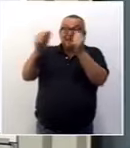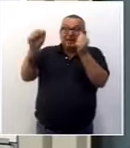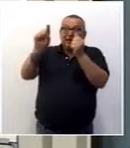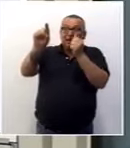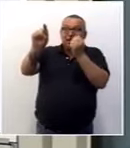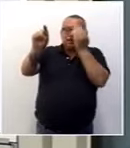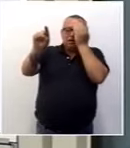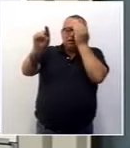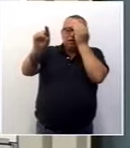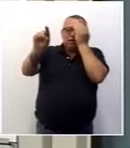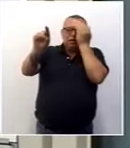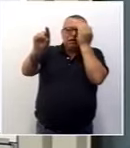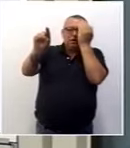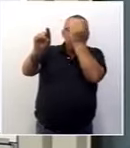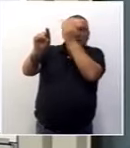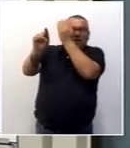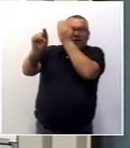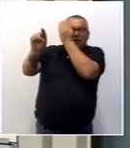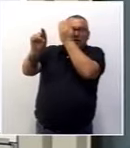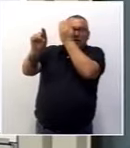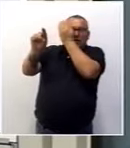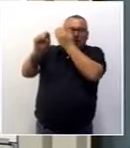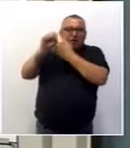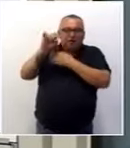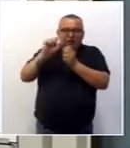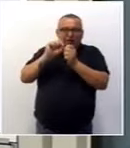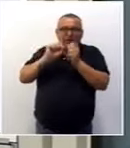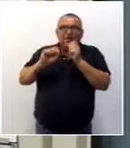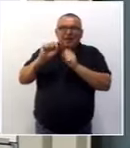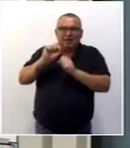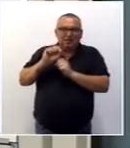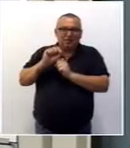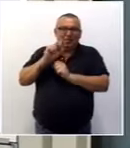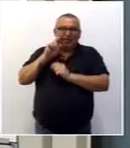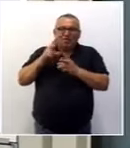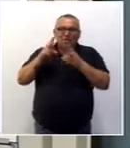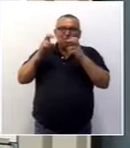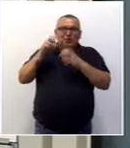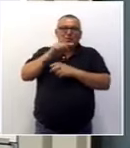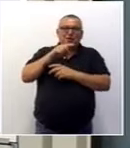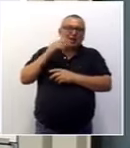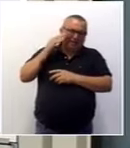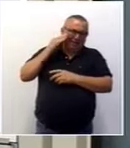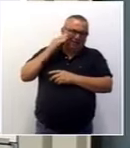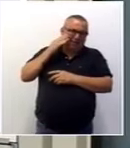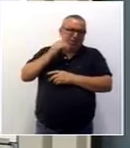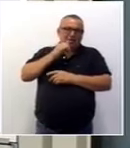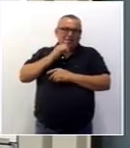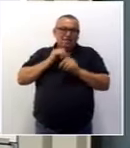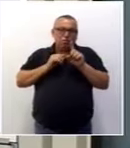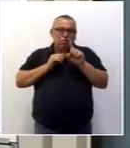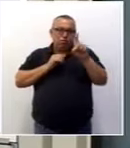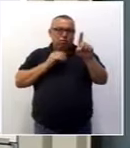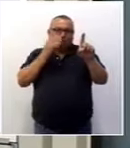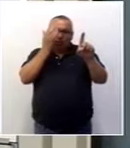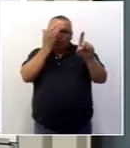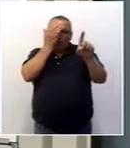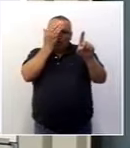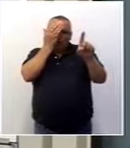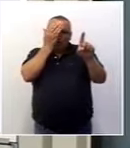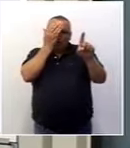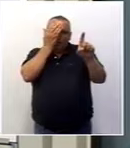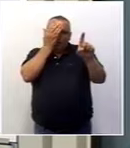troquem o olho que vocês estão observando. Se vocês fizerem isso, né, vocês vão perceber que uma hora vocês enxergam aquele ponto que